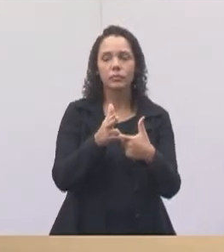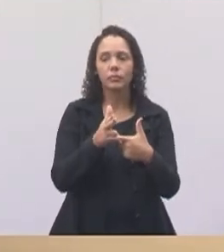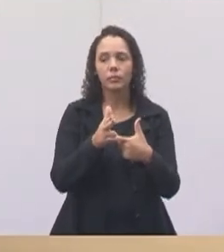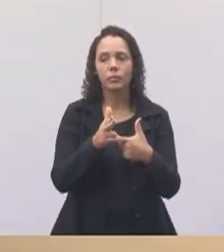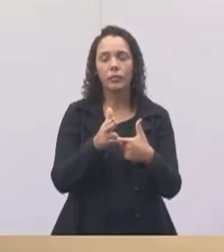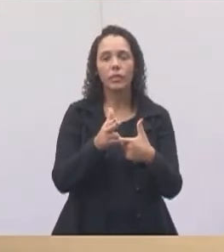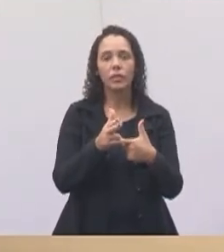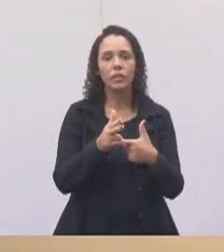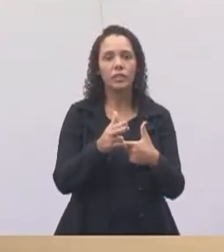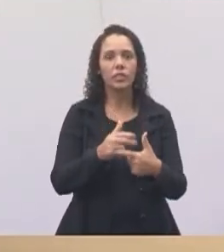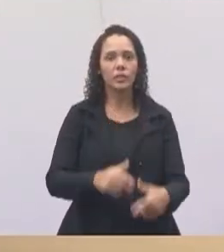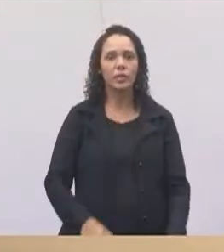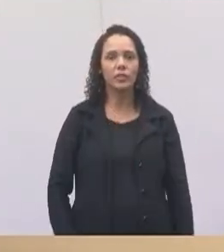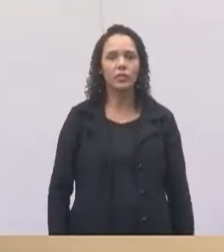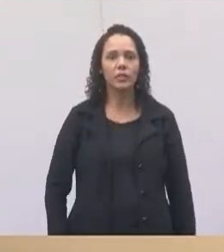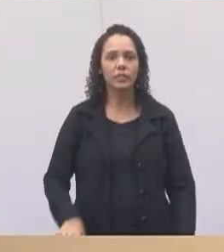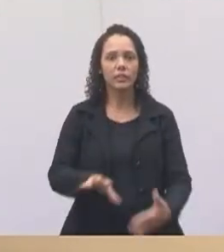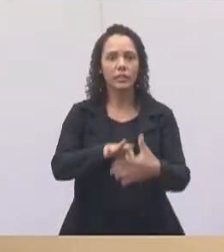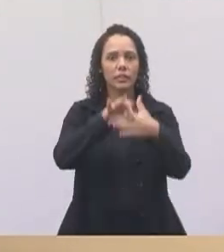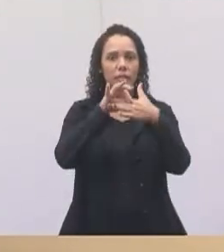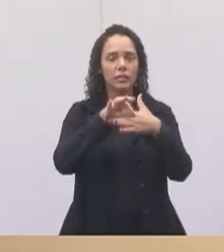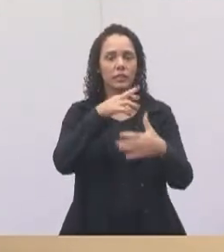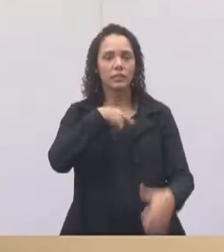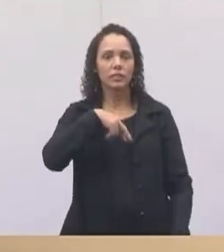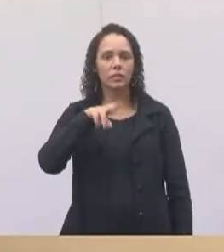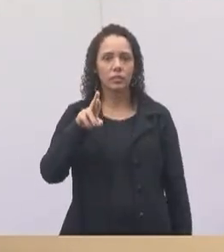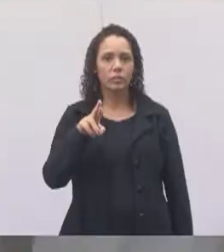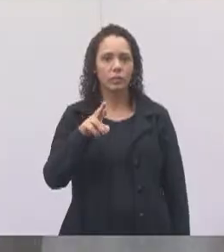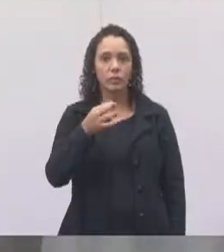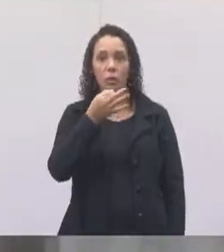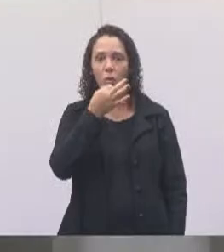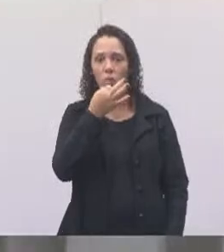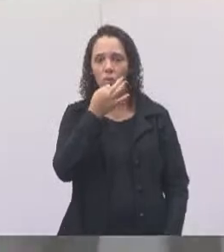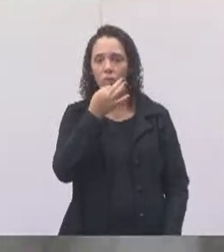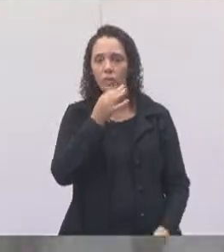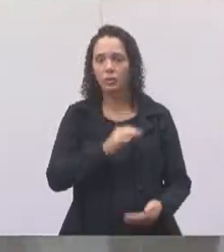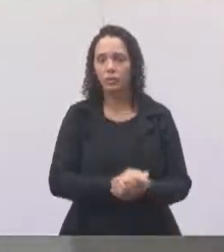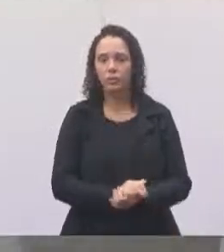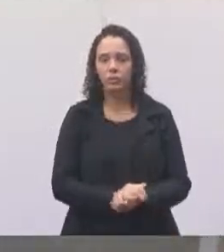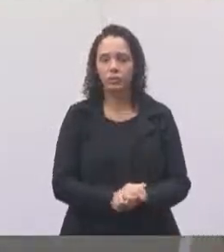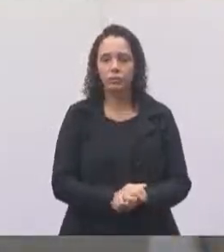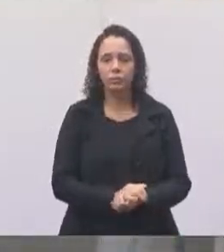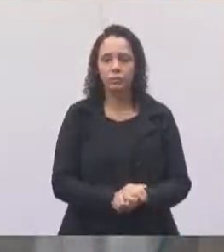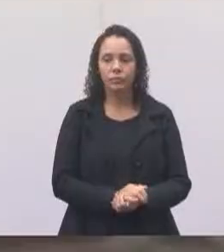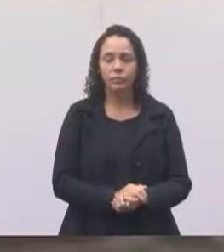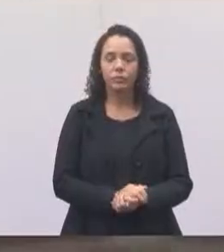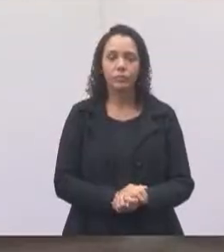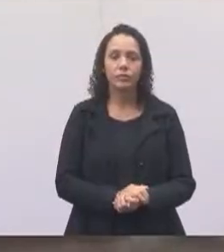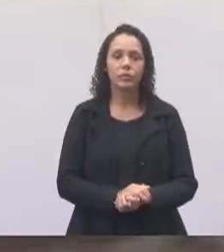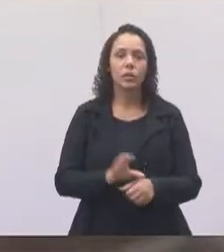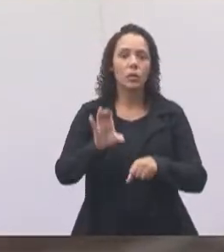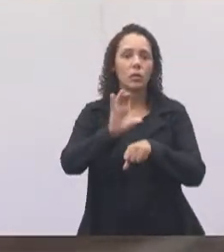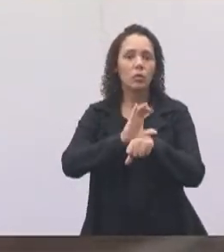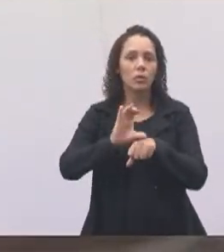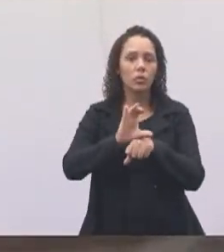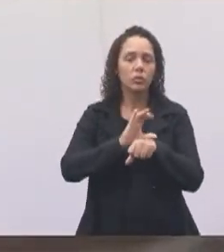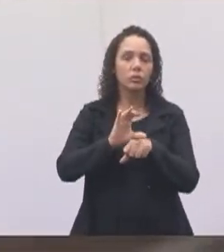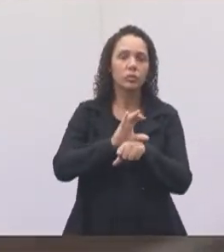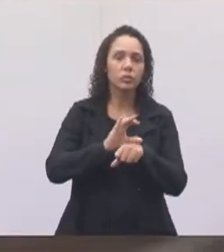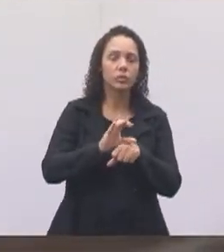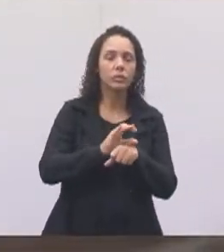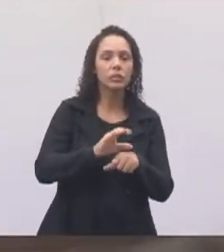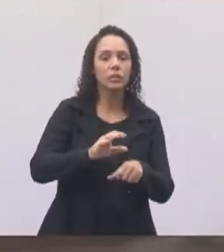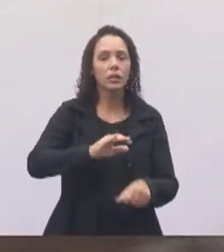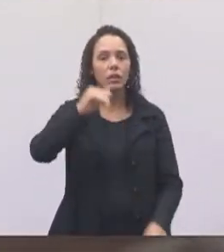líderes religiosos, o que eles acharam desse projeto. Por favor, mostra. Desde a Constituição Republicana, o Brasil é